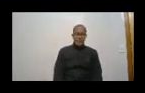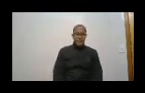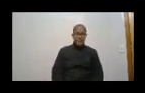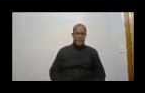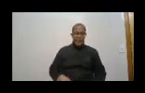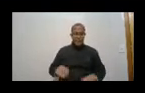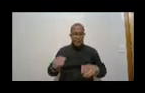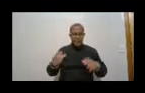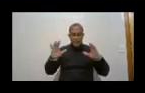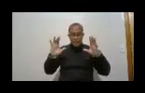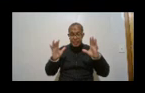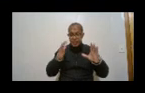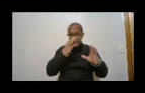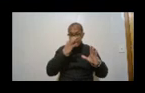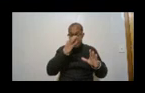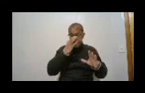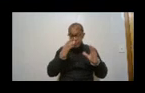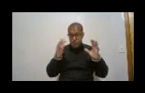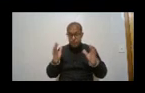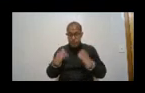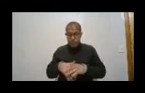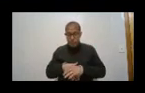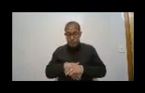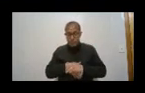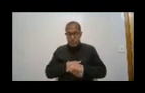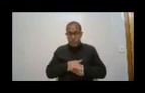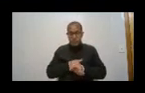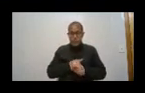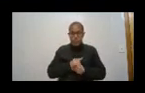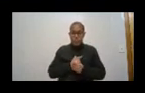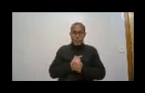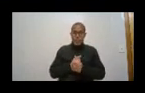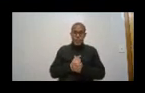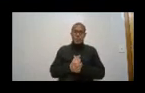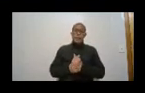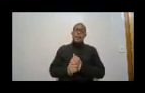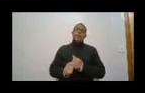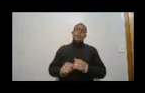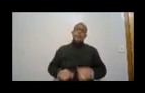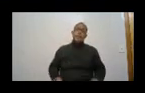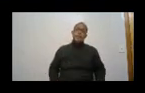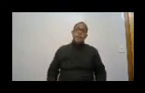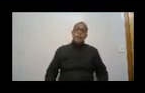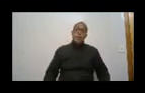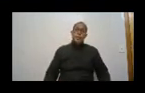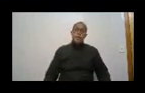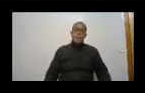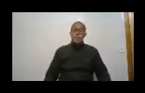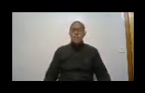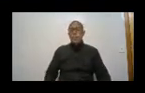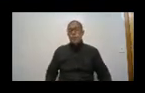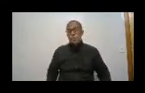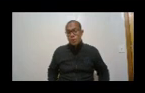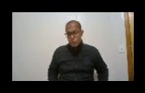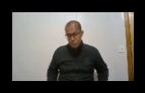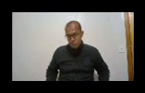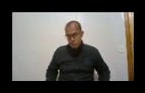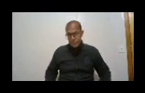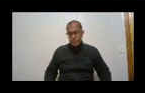se mantendo. Aqui é para a gente trazer uma ideia, sair um pouquinho do abstrato, vir para o concreto, para o senhor entender um pouquinho do